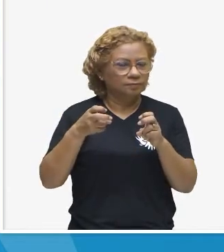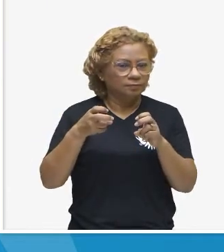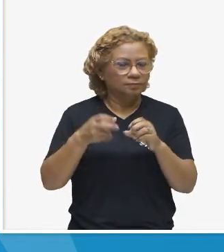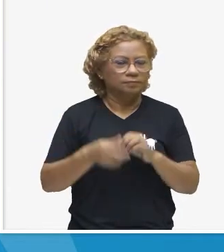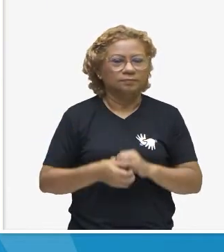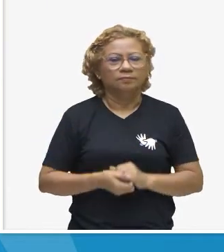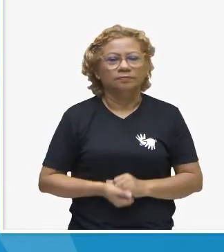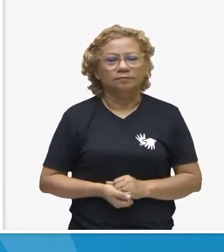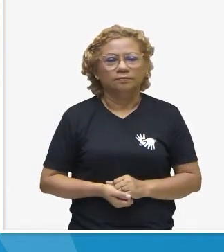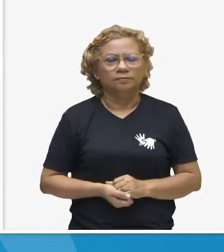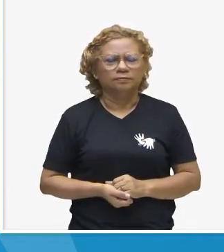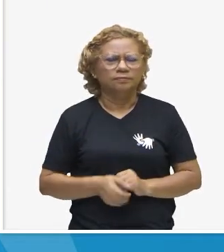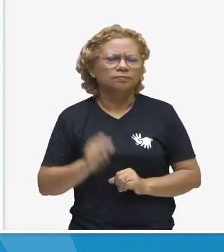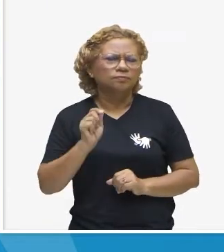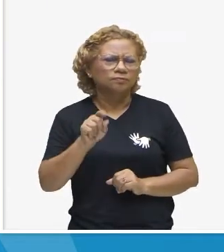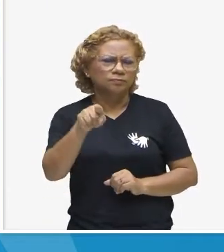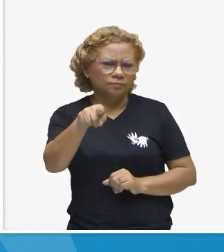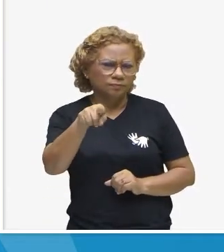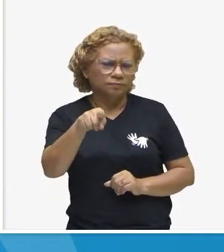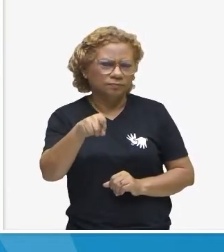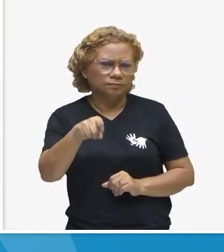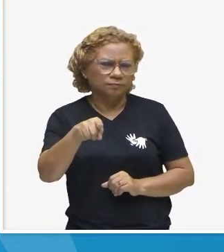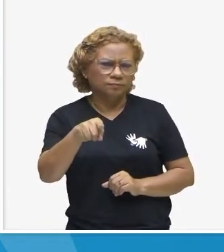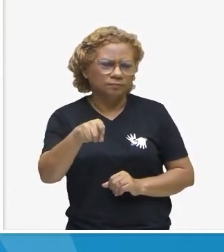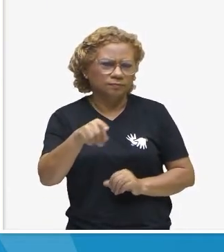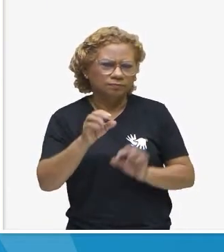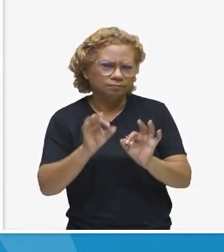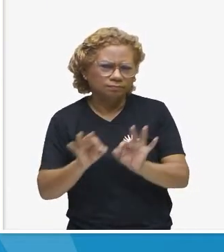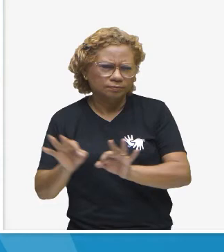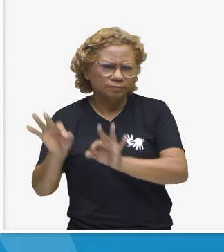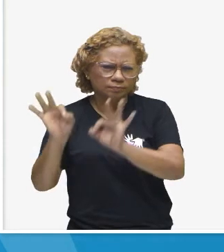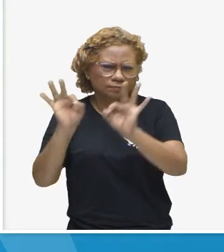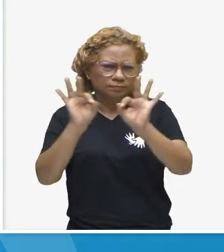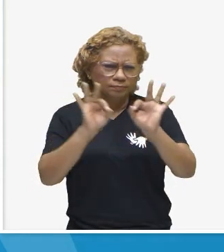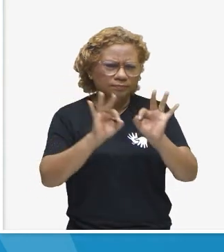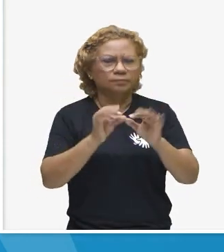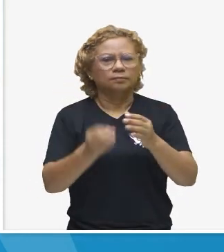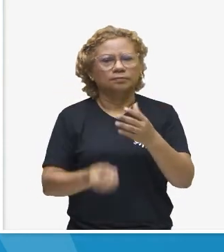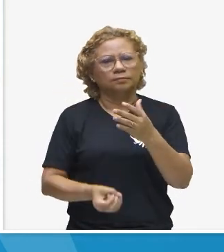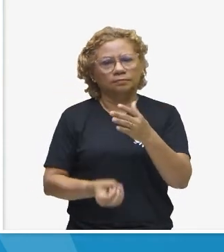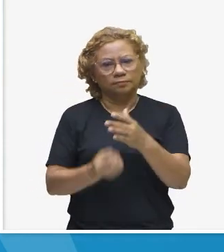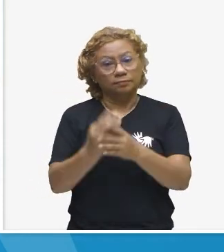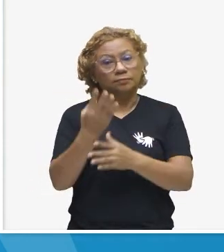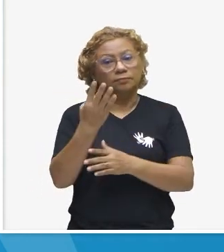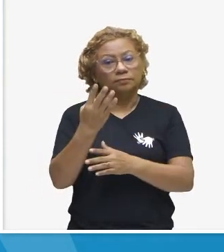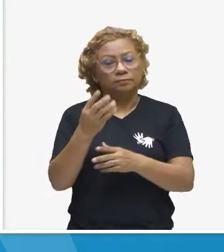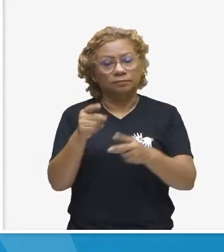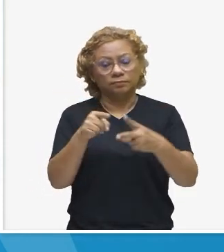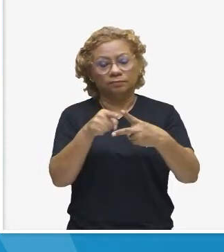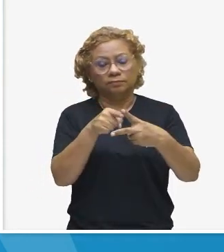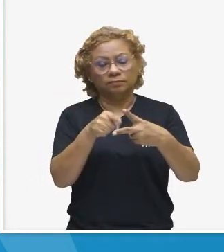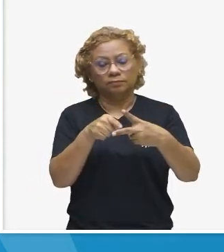Então, o que é que você percebe? Essa tesoura forma um ângulo aqui, ó.